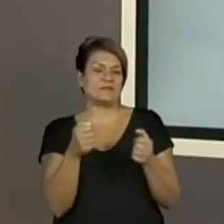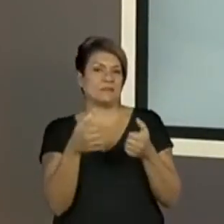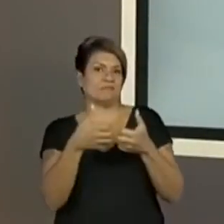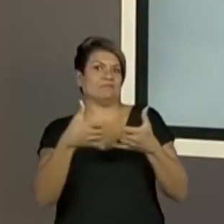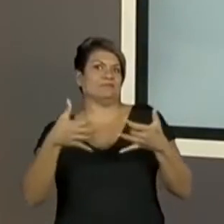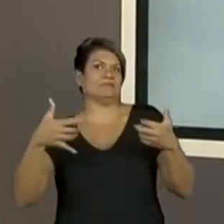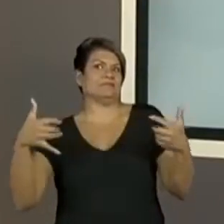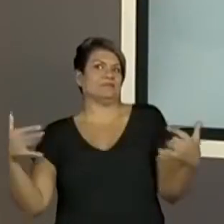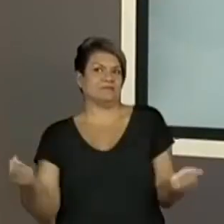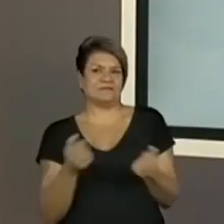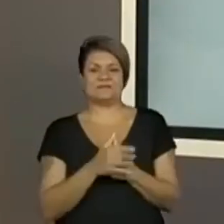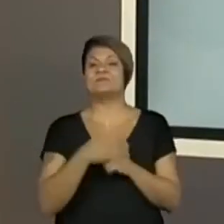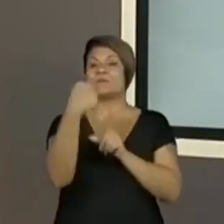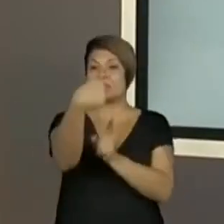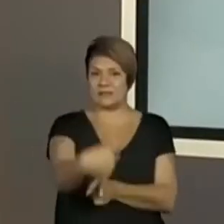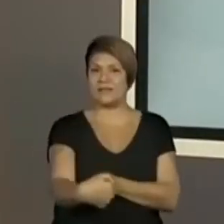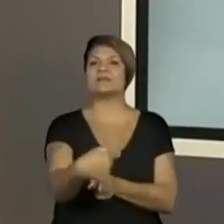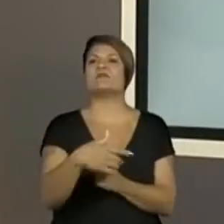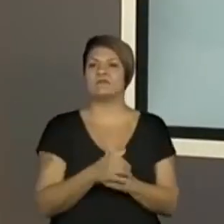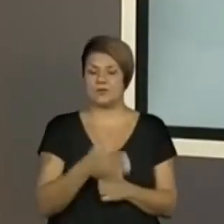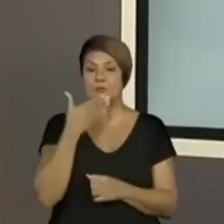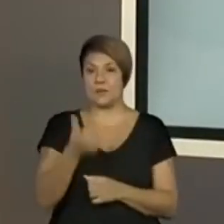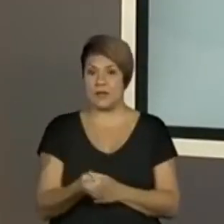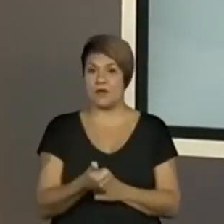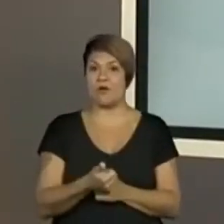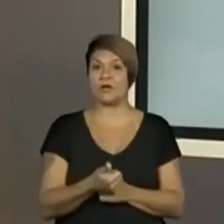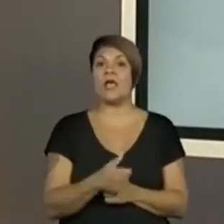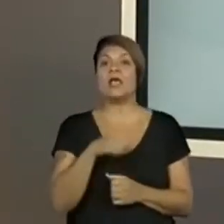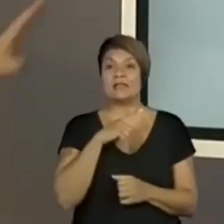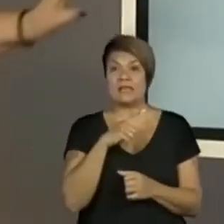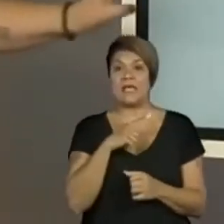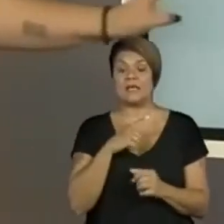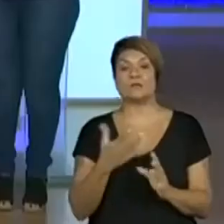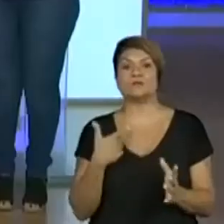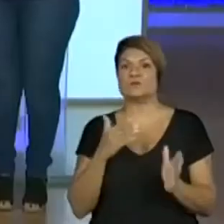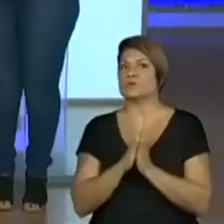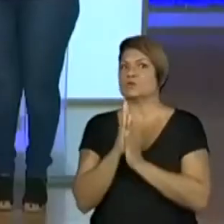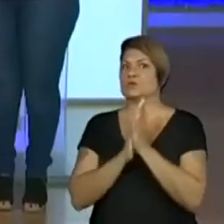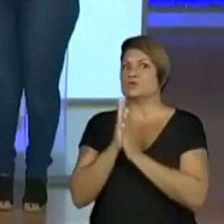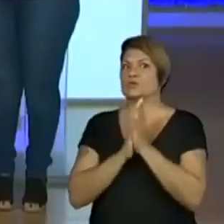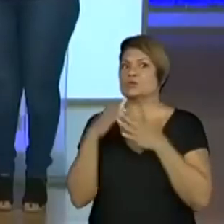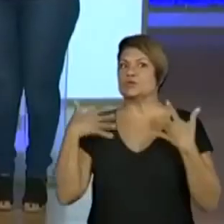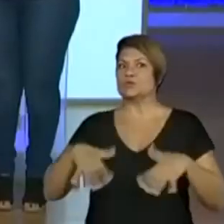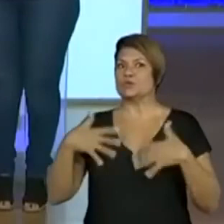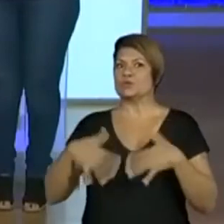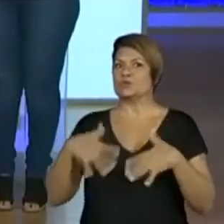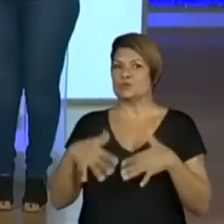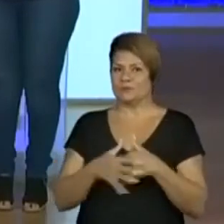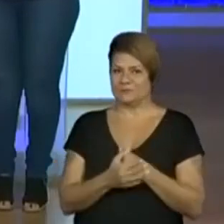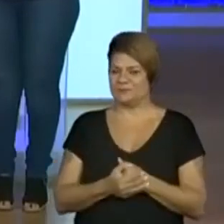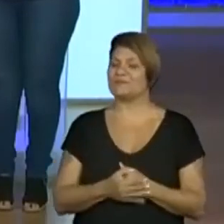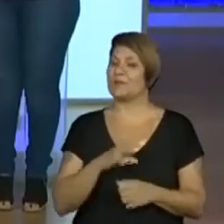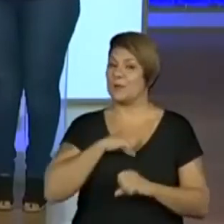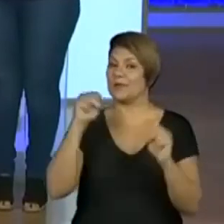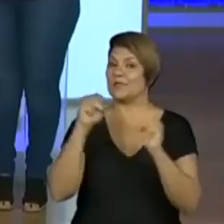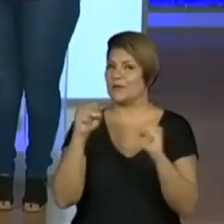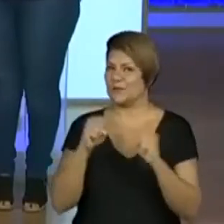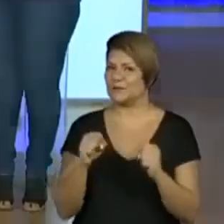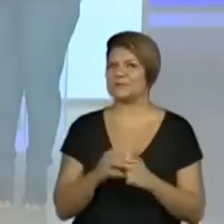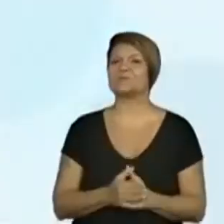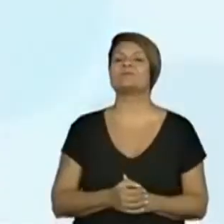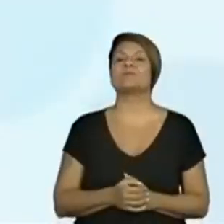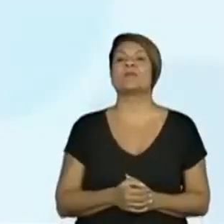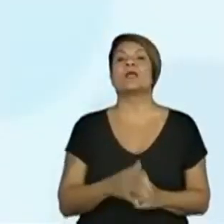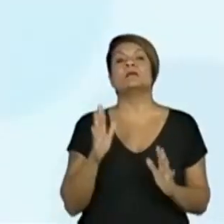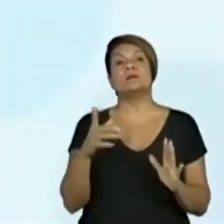desafiar vocês com uma leitura um pouquinho mais longa e suspense, porque eu adoro. E bastante atenção para mergulhar na leitura. Olha só, apareceu